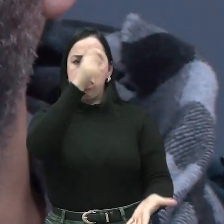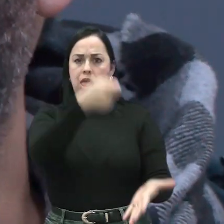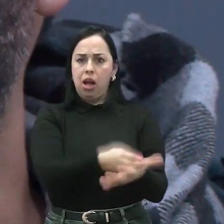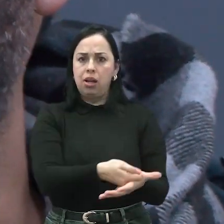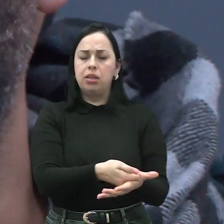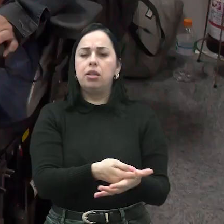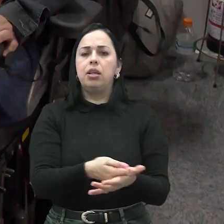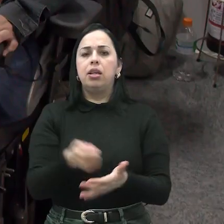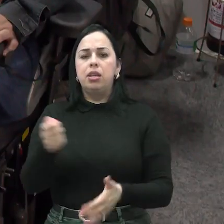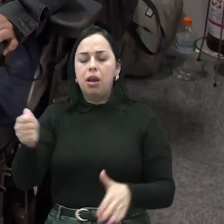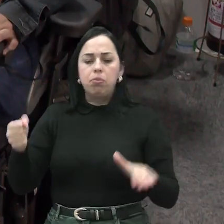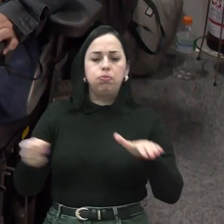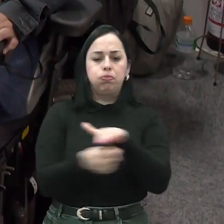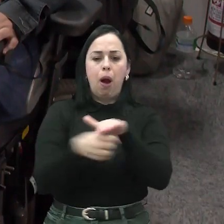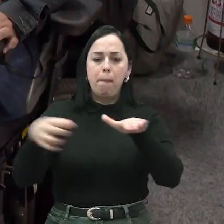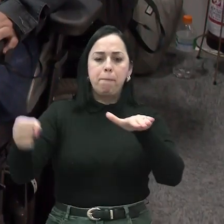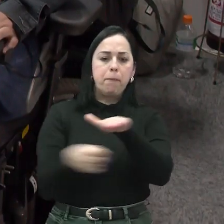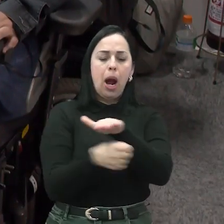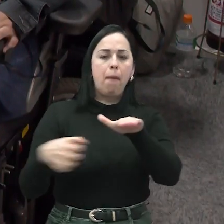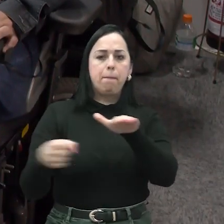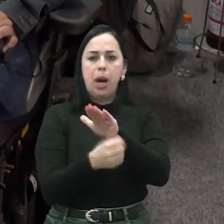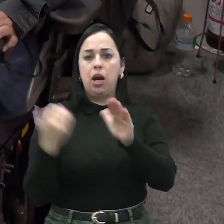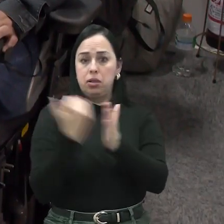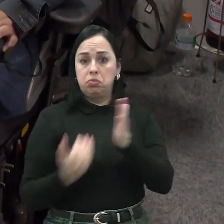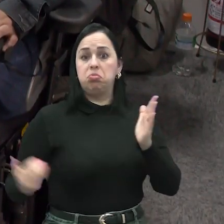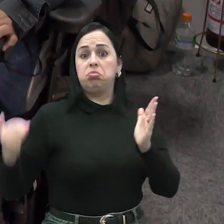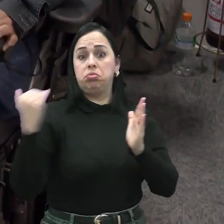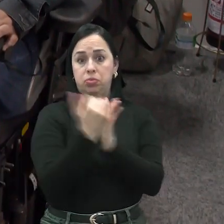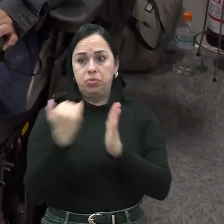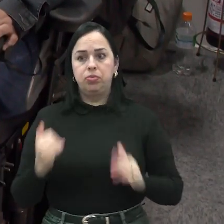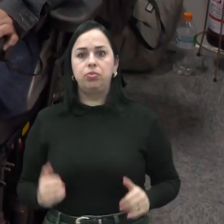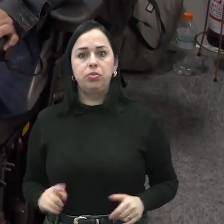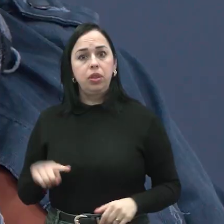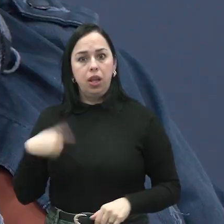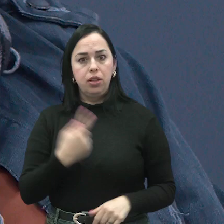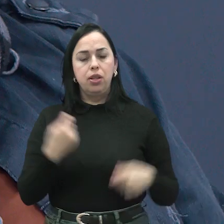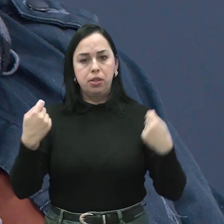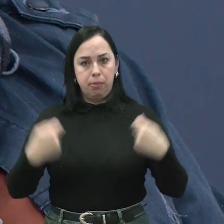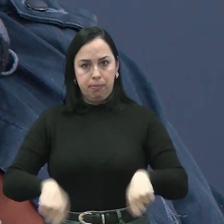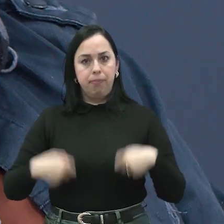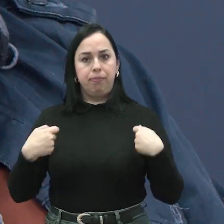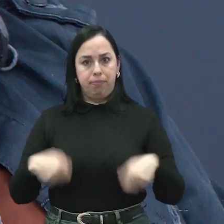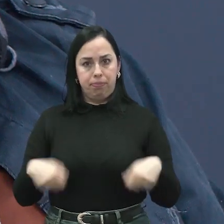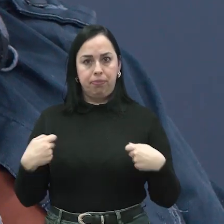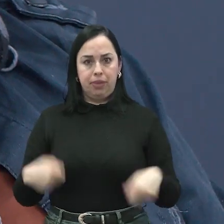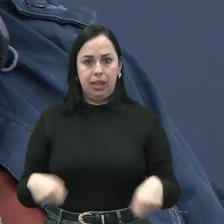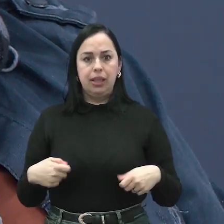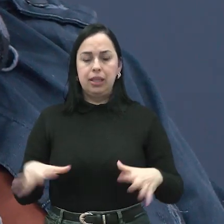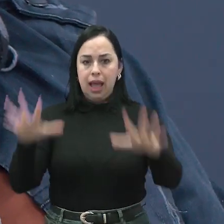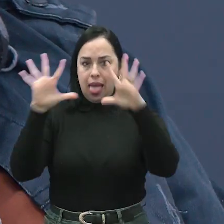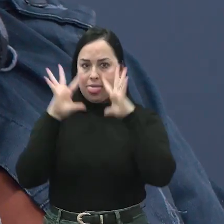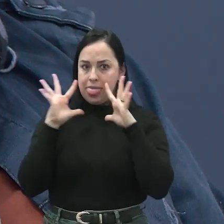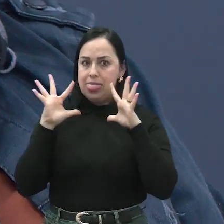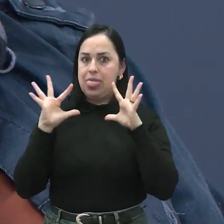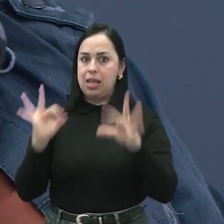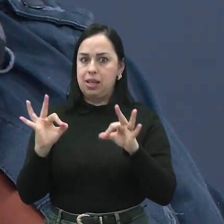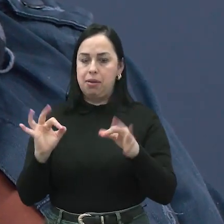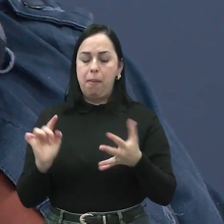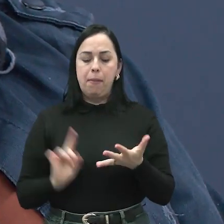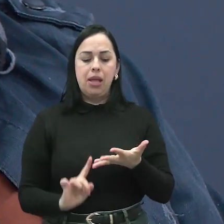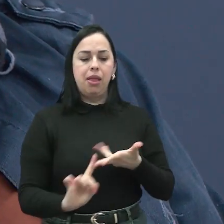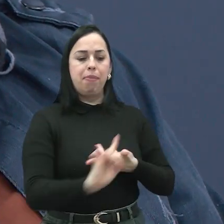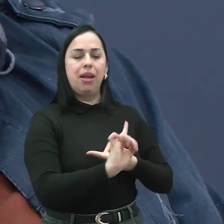incentivar e aumentar a inserção de pessoas com deficiência no mercado de trabalho. A gente precisa ter essa atenção